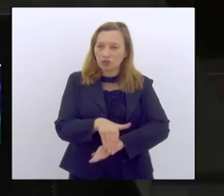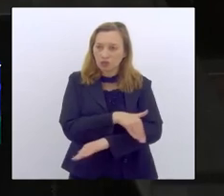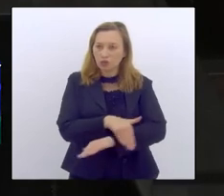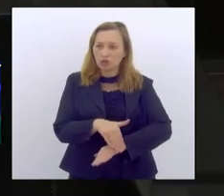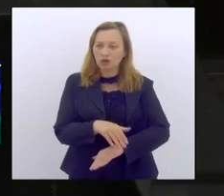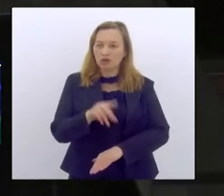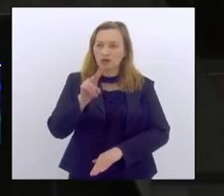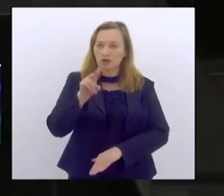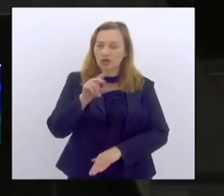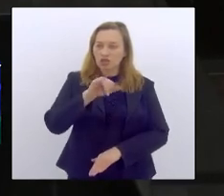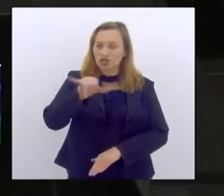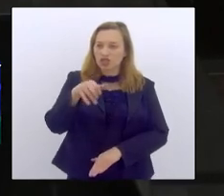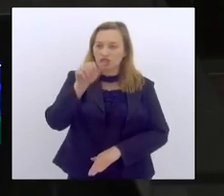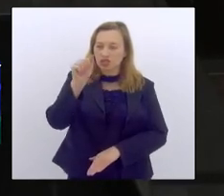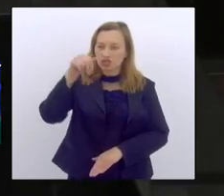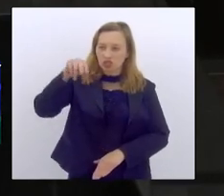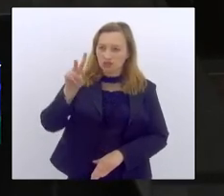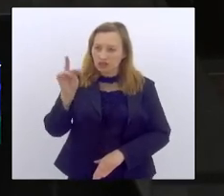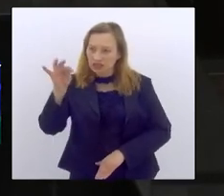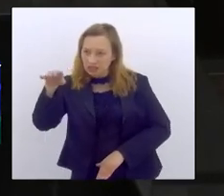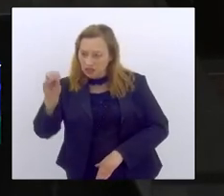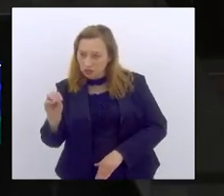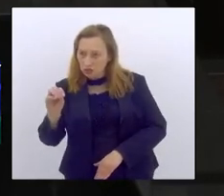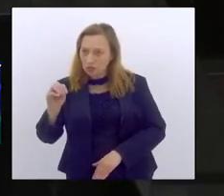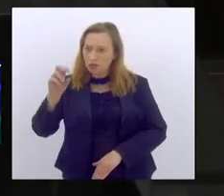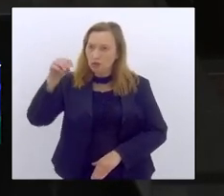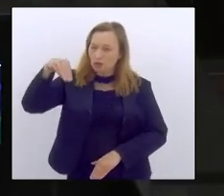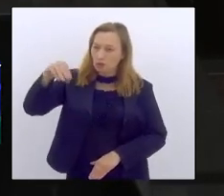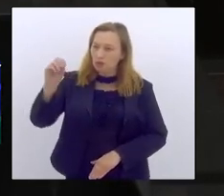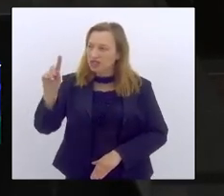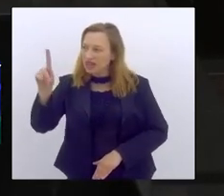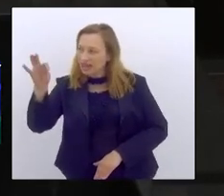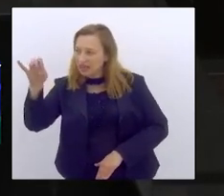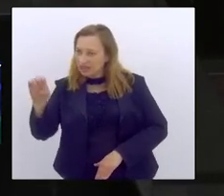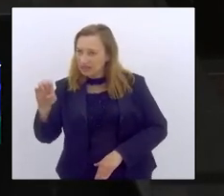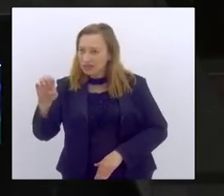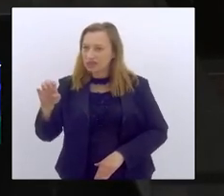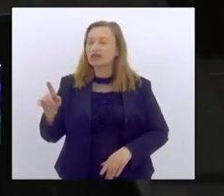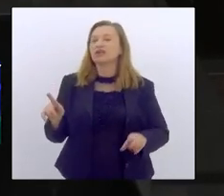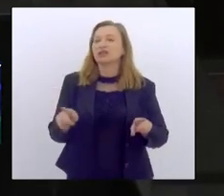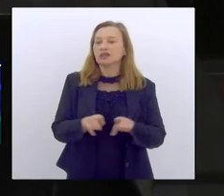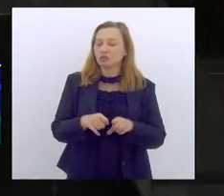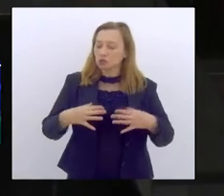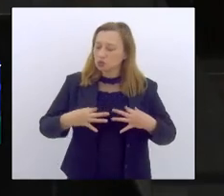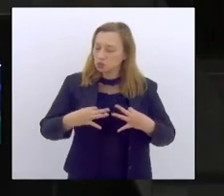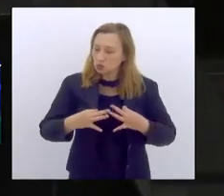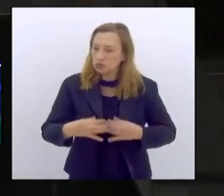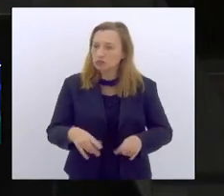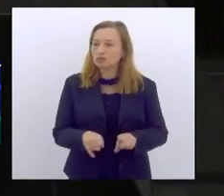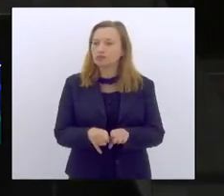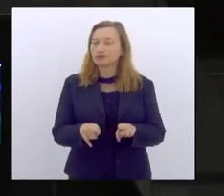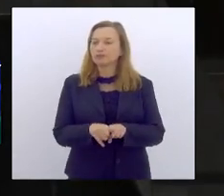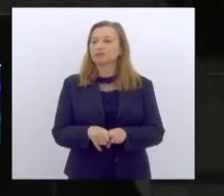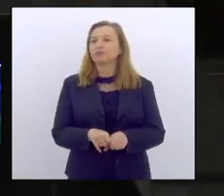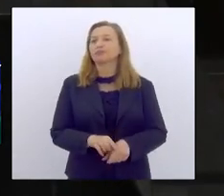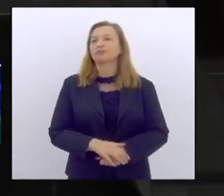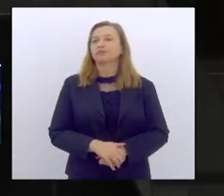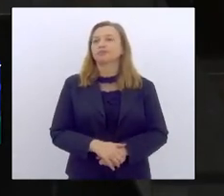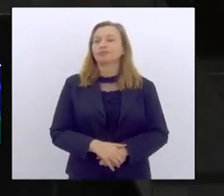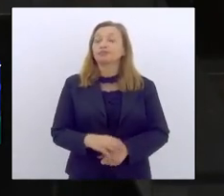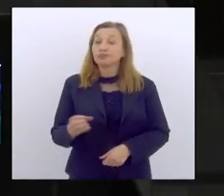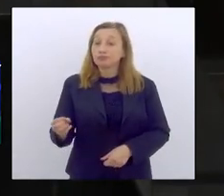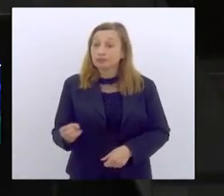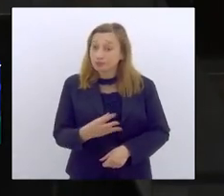repito a Rua Jean Valente noriaki e ao mesmo tempo me colocar à disposição também para